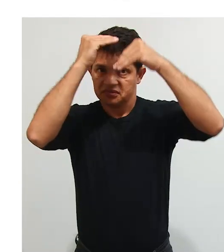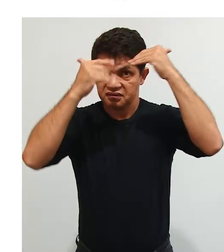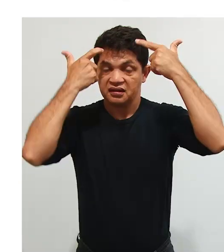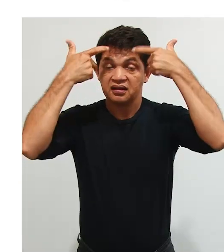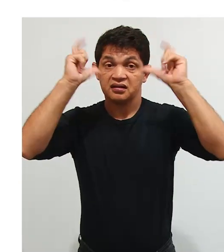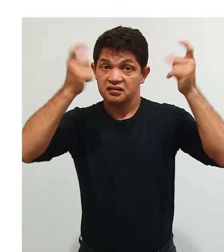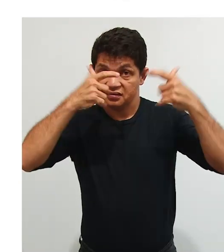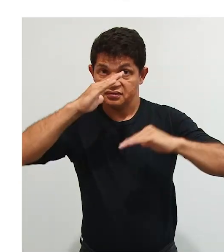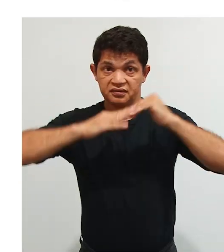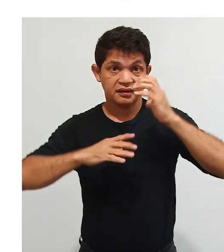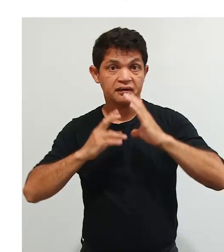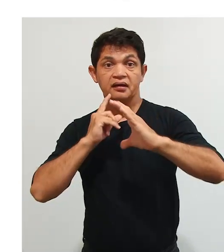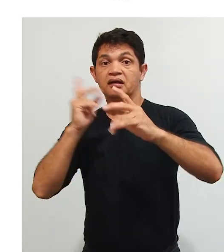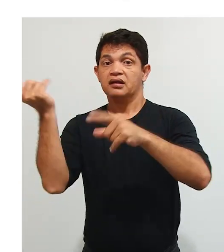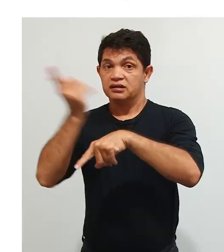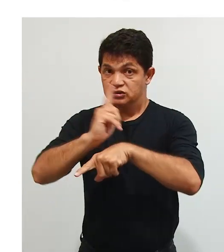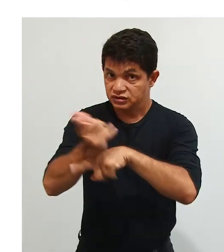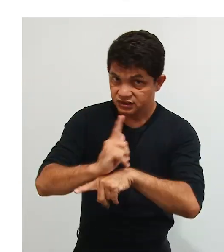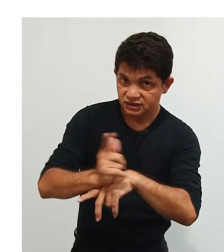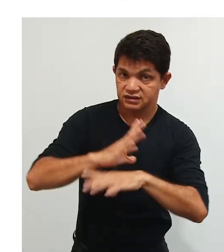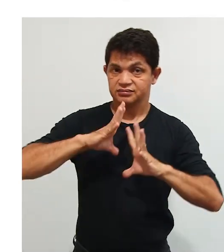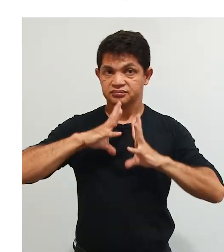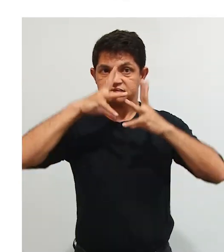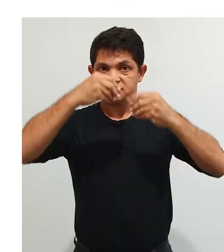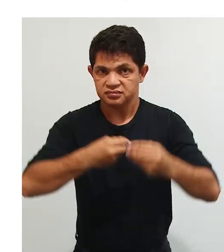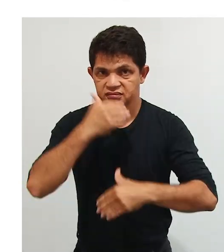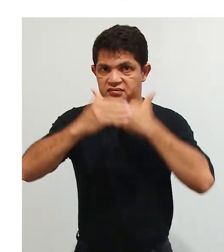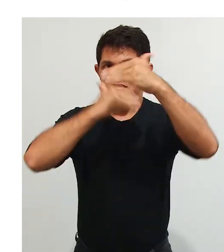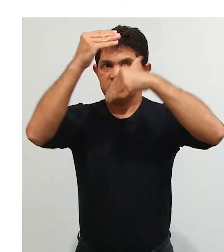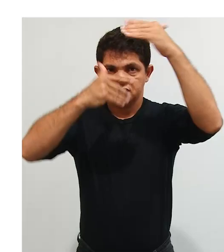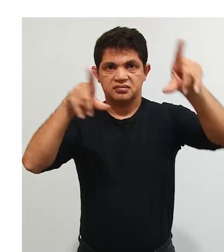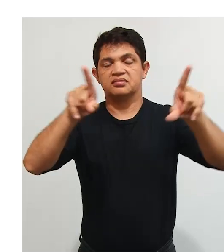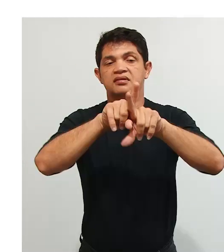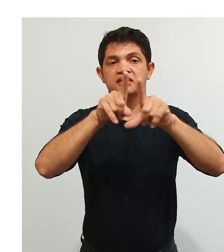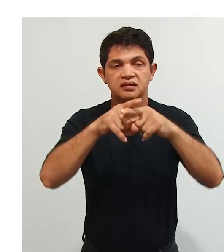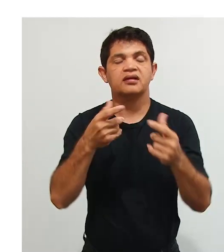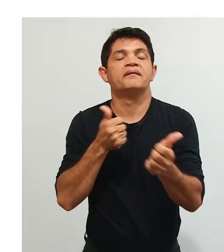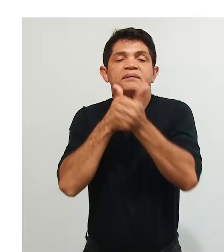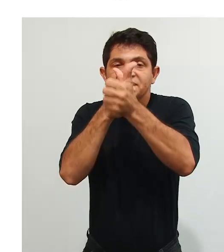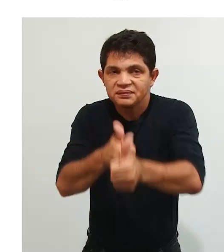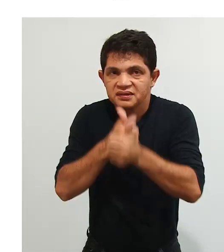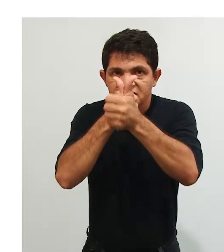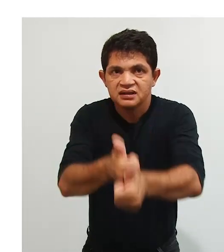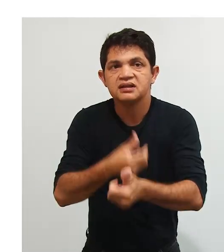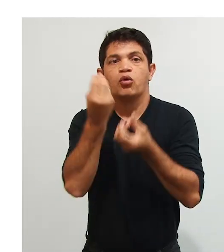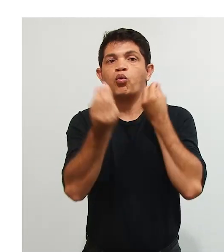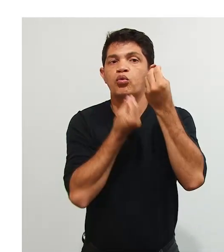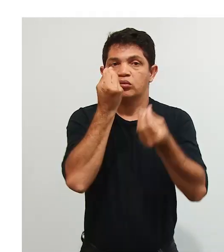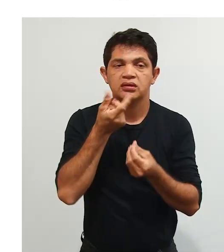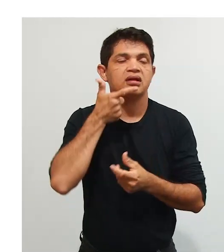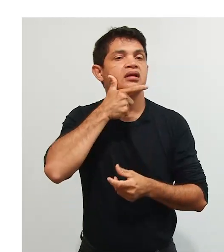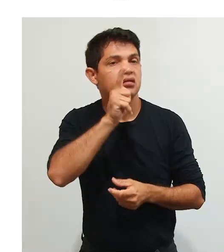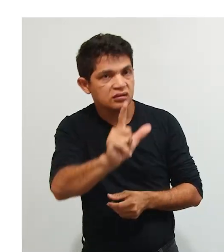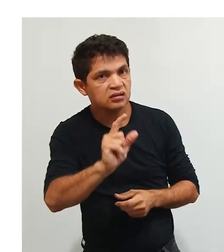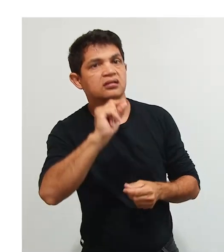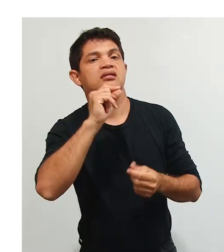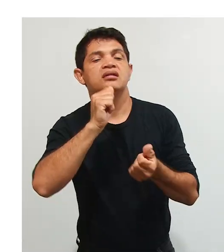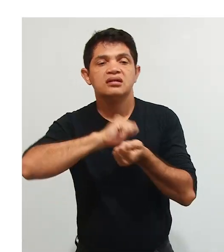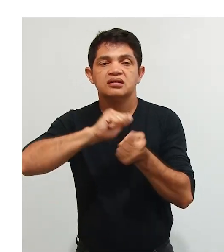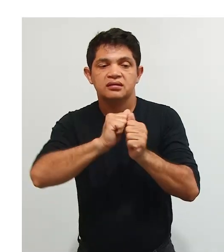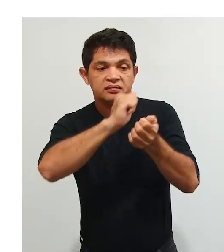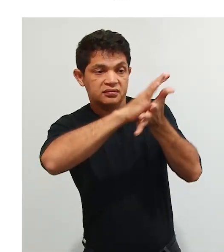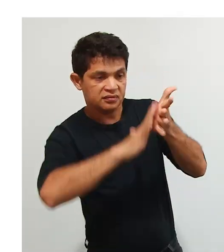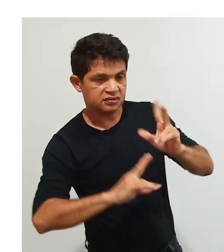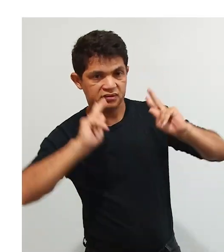essas competências gerenciais que envolvem capacidade de dirigir e motivar equipes,